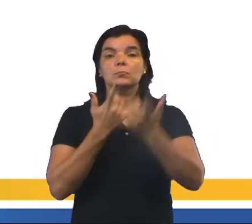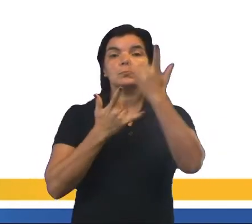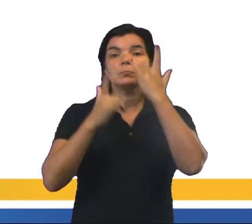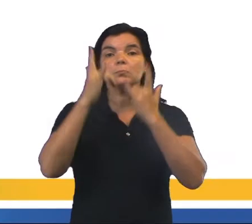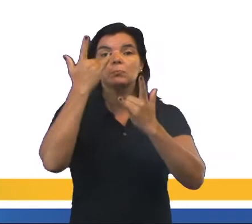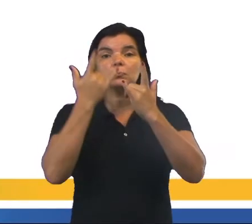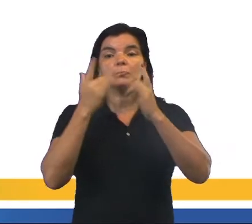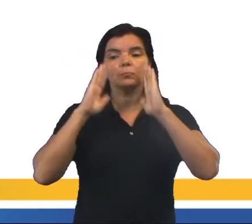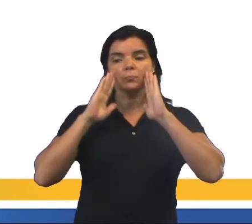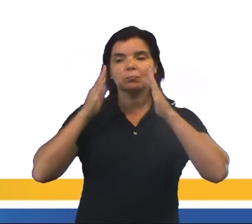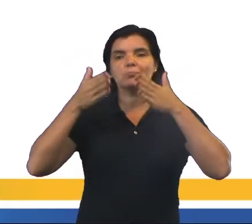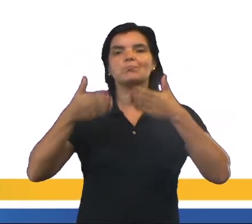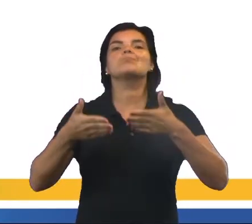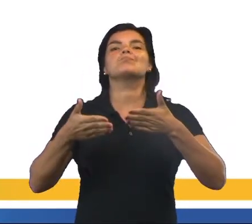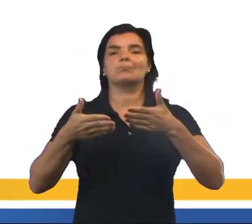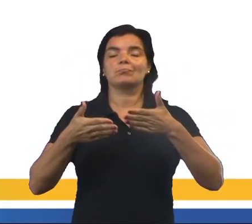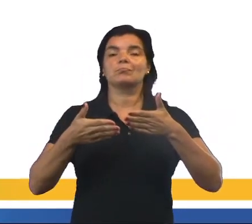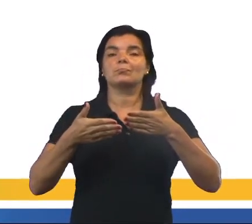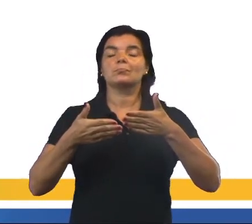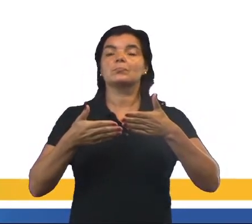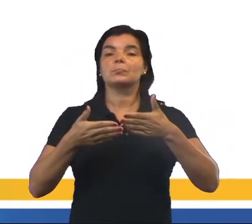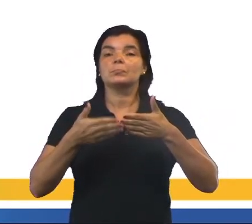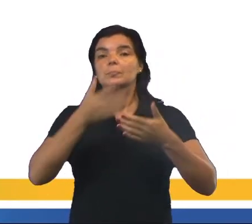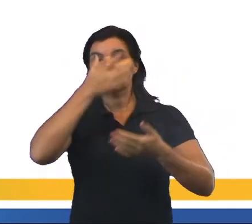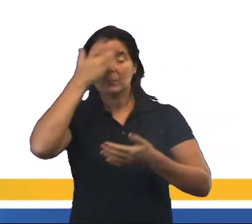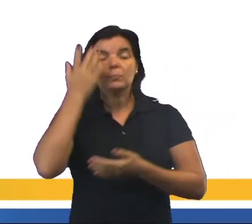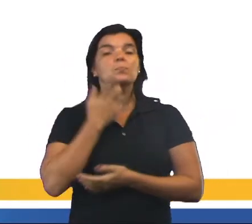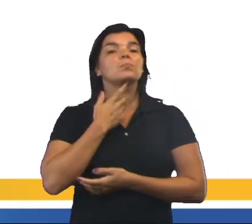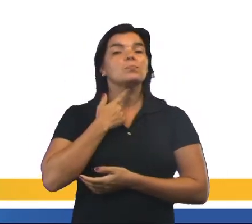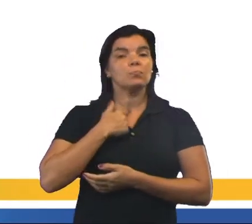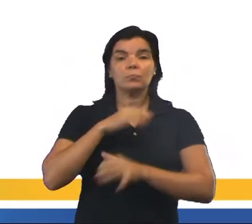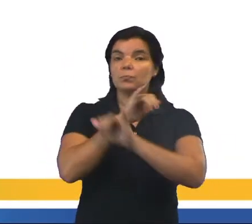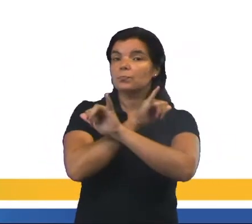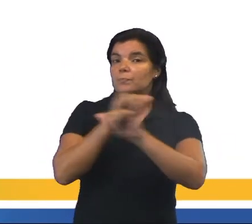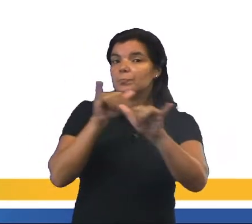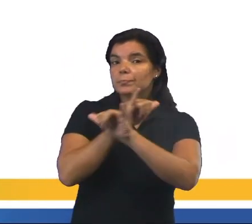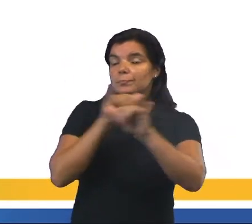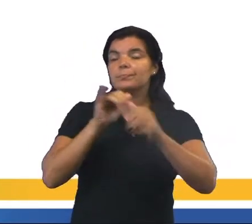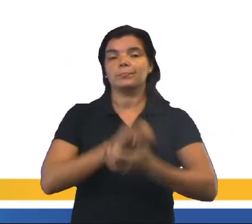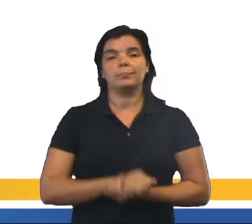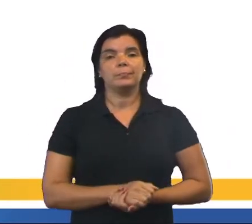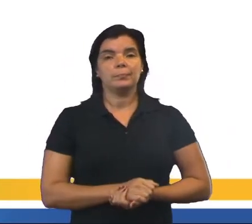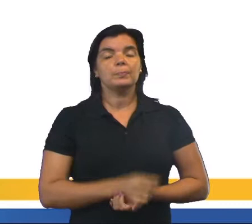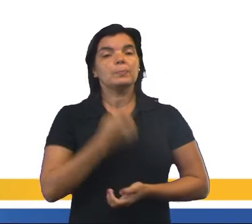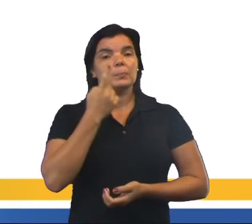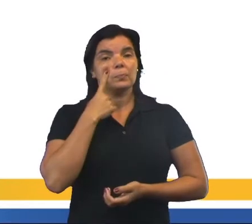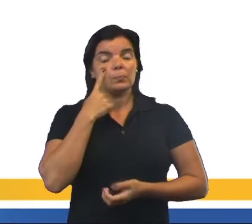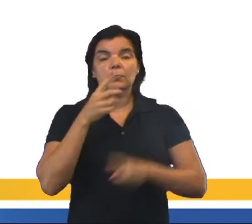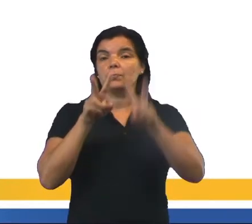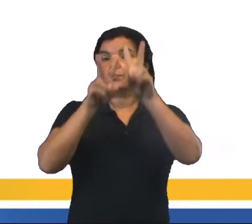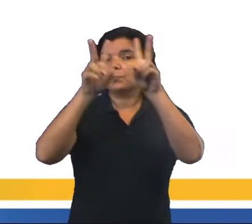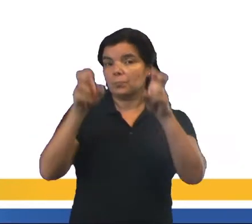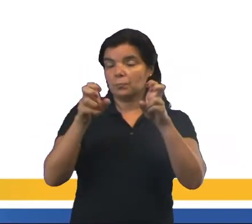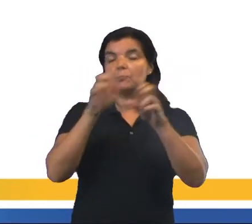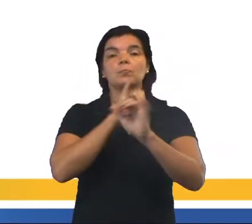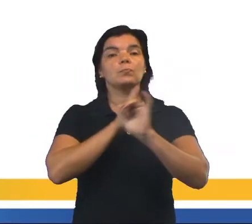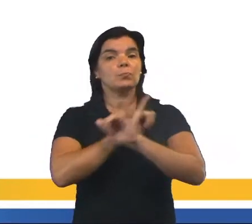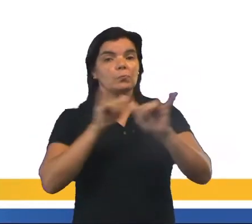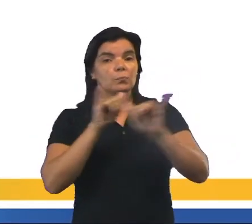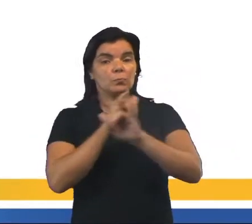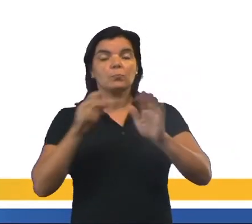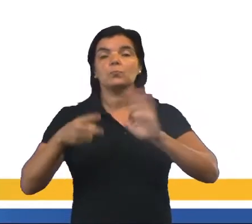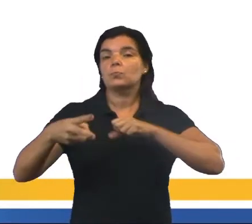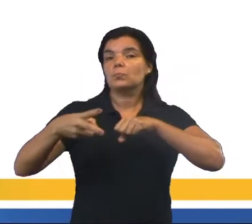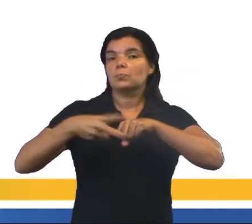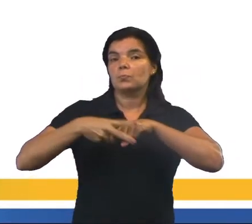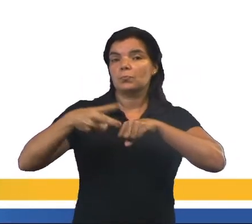do público-alvo para que o que se deseja comunicar. Olhem só, no título da notícia nós temos